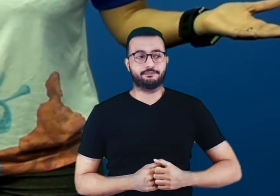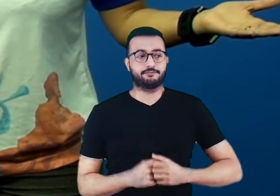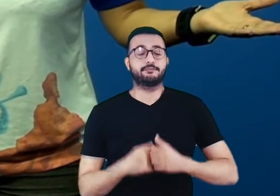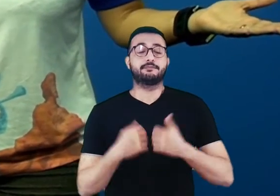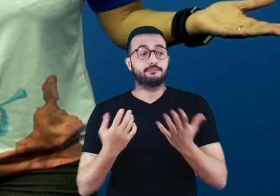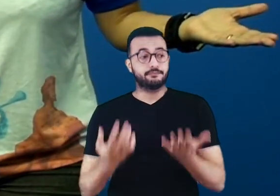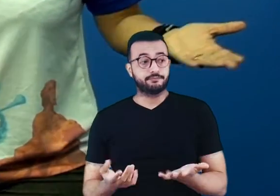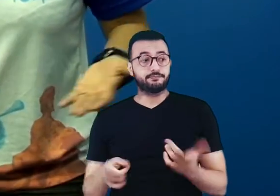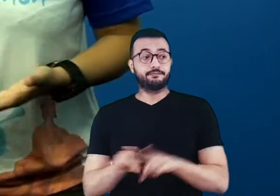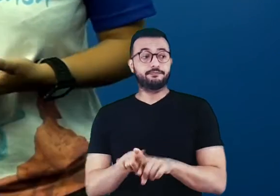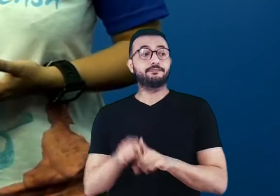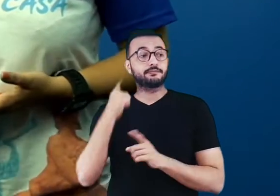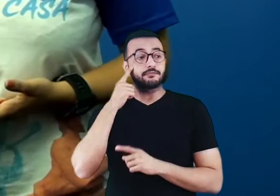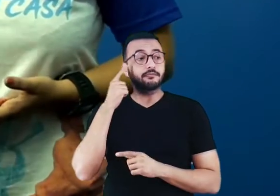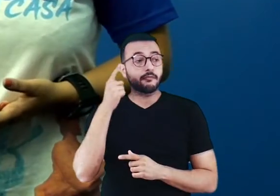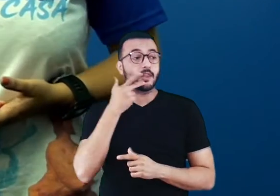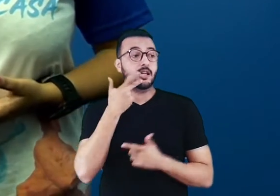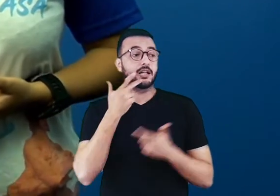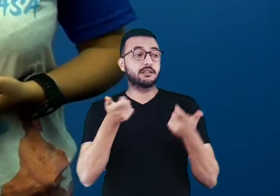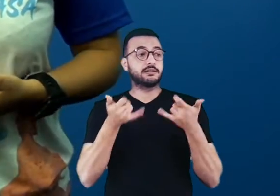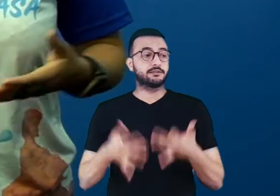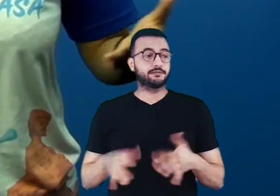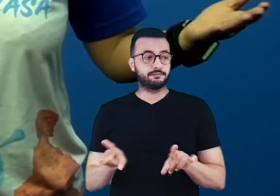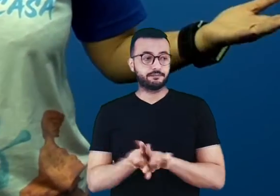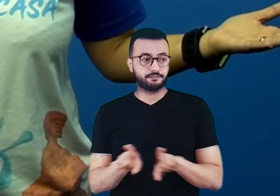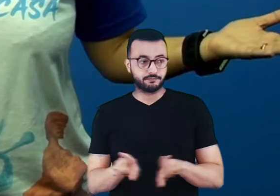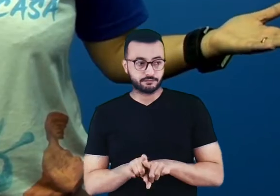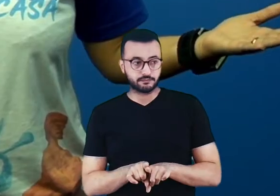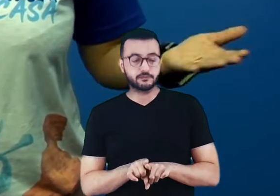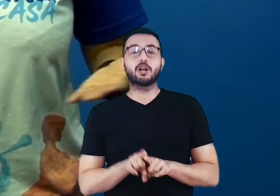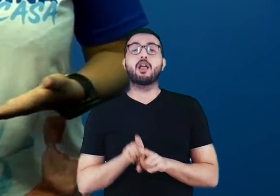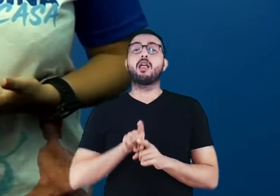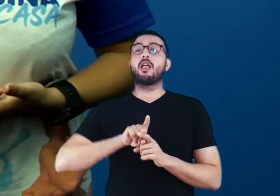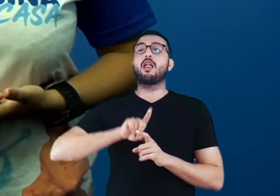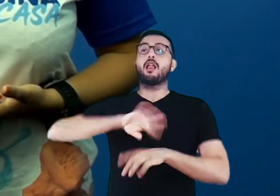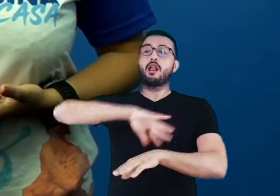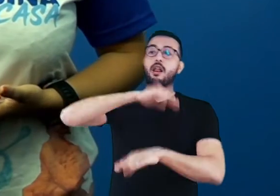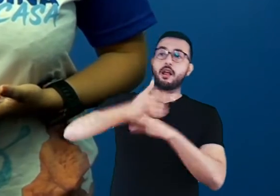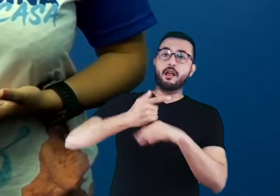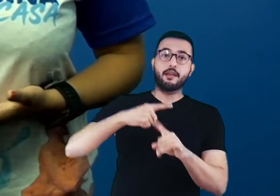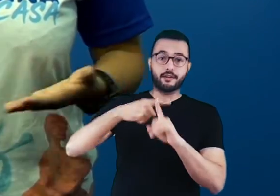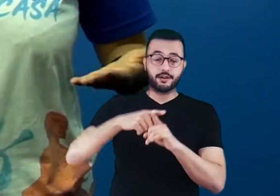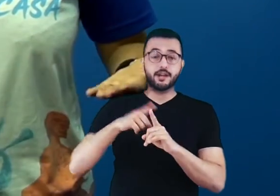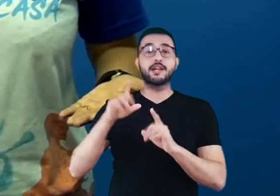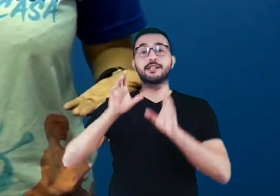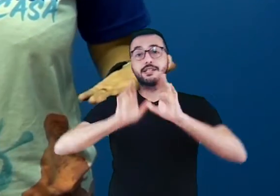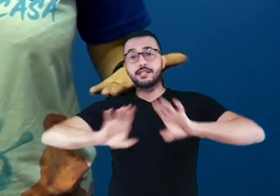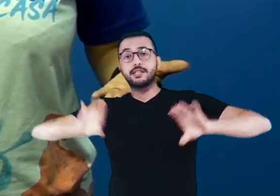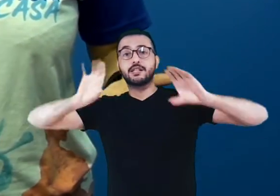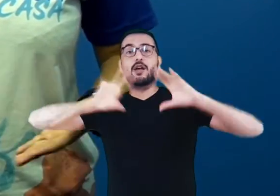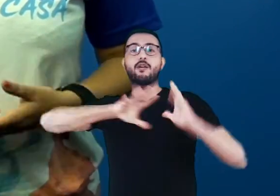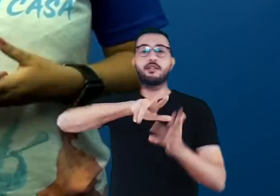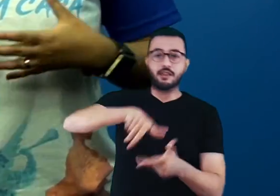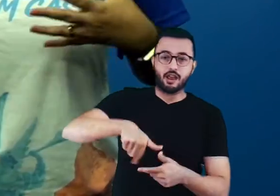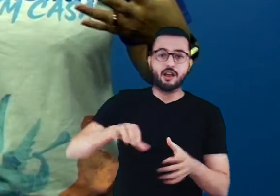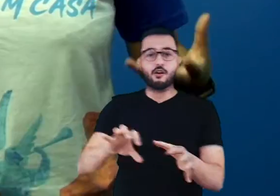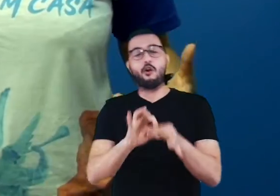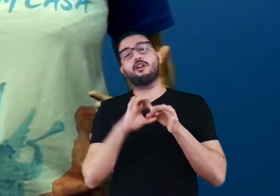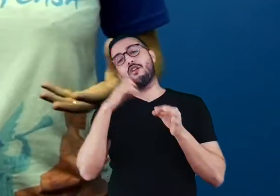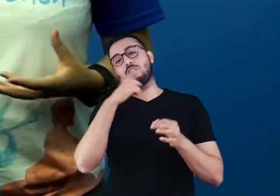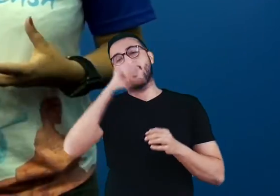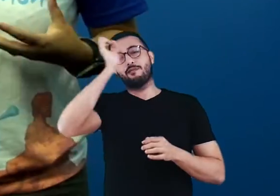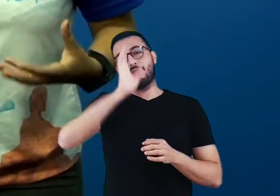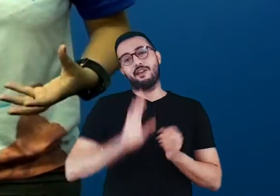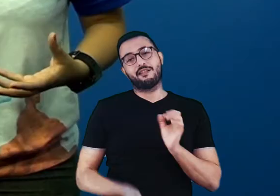Não podemos deixar de falar também, né, que em Tabocas o céu e a terra se uniram para gerar o Brasil. Contei